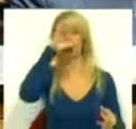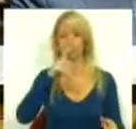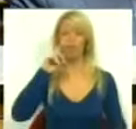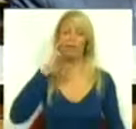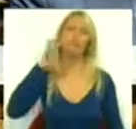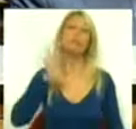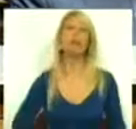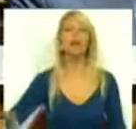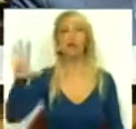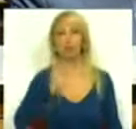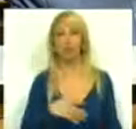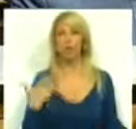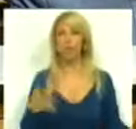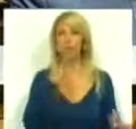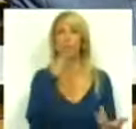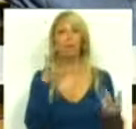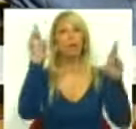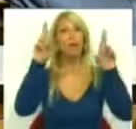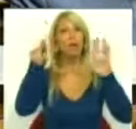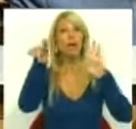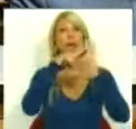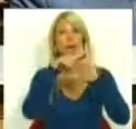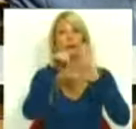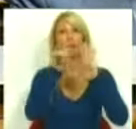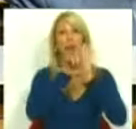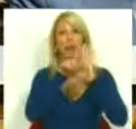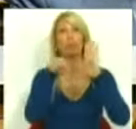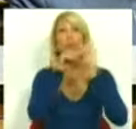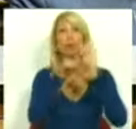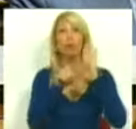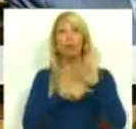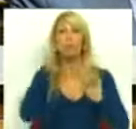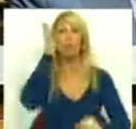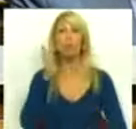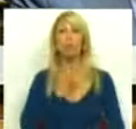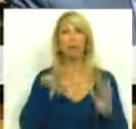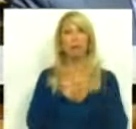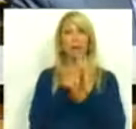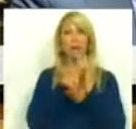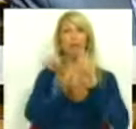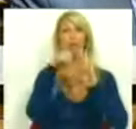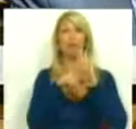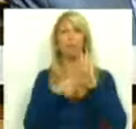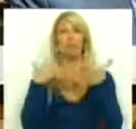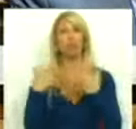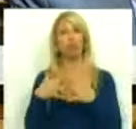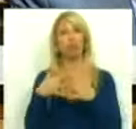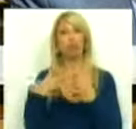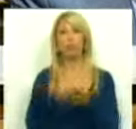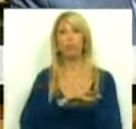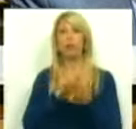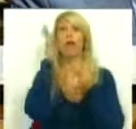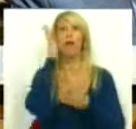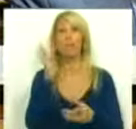outra forma, esperamos que a Lei de Programação Militar e a Lei de Programação das Infraestruturas Militares sejam revistas logo após